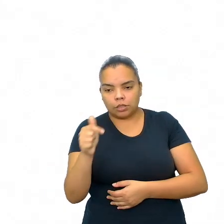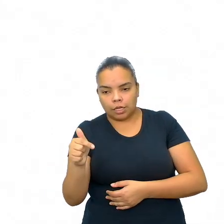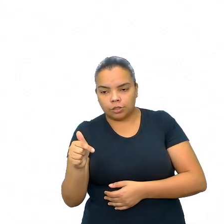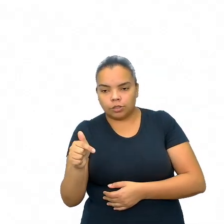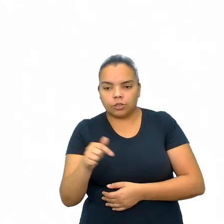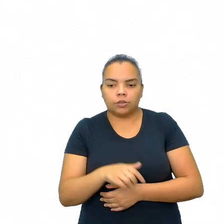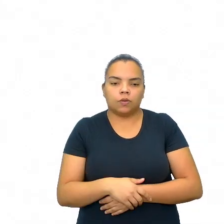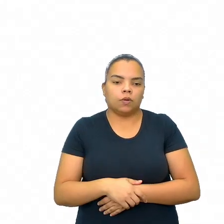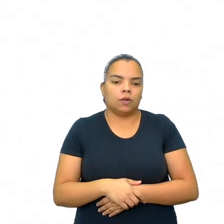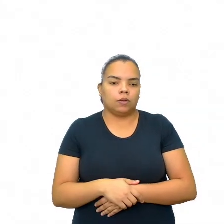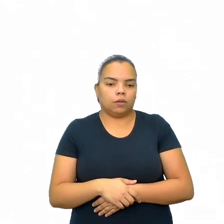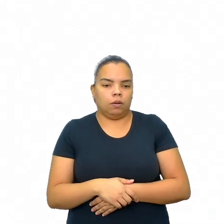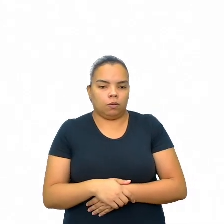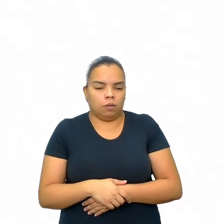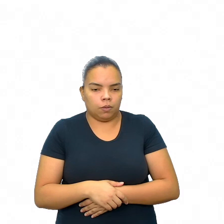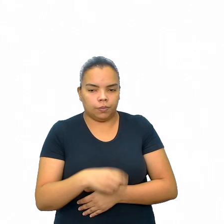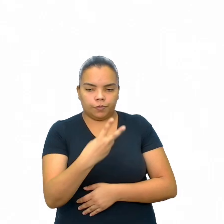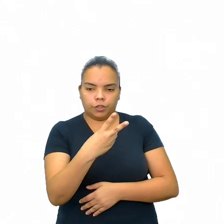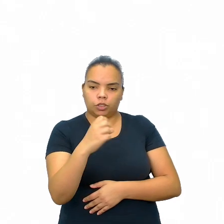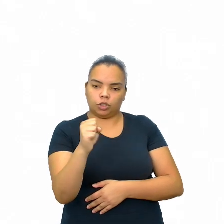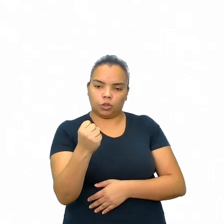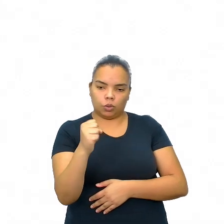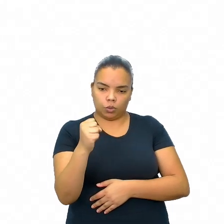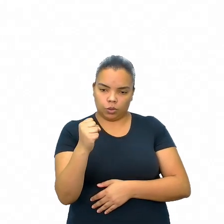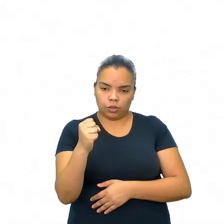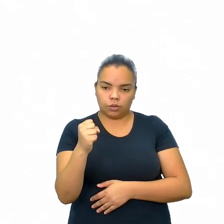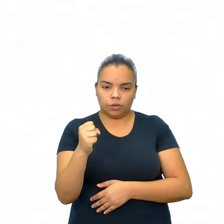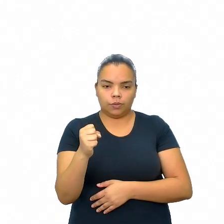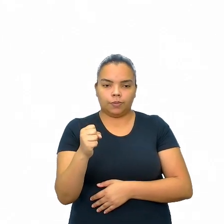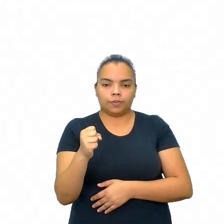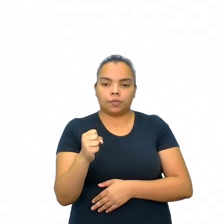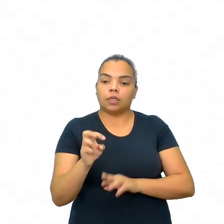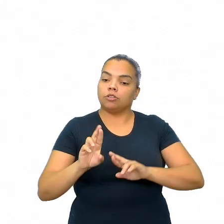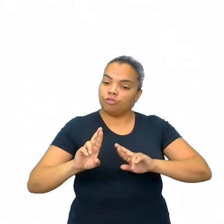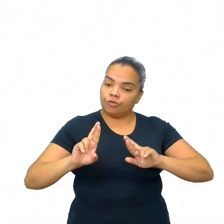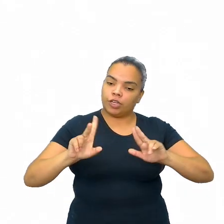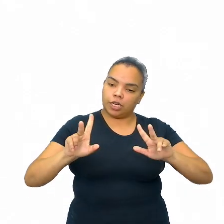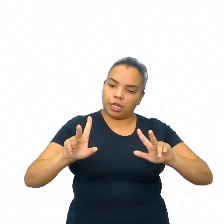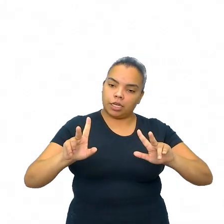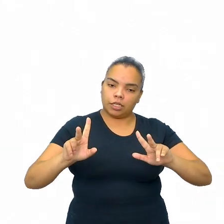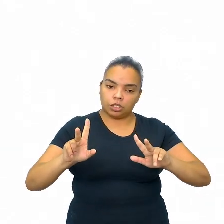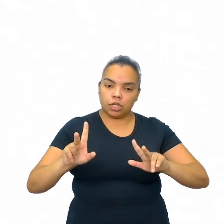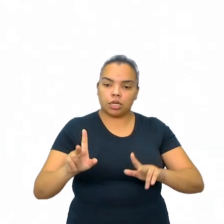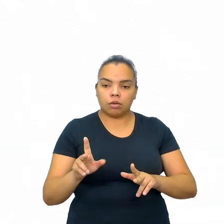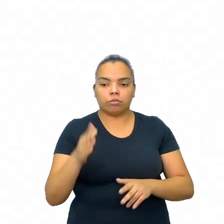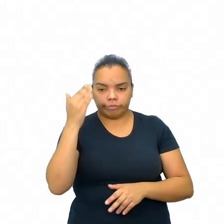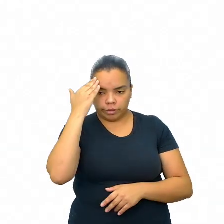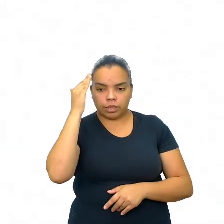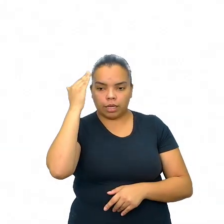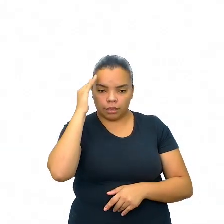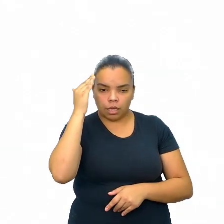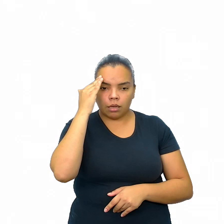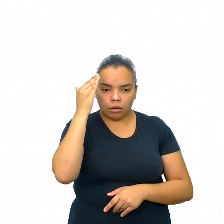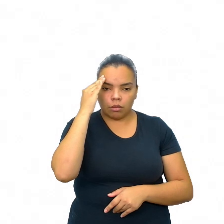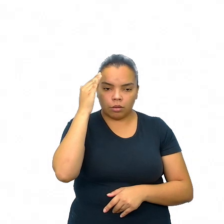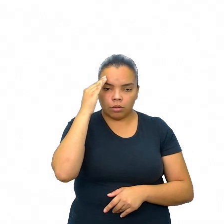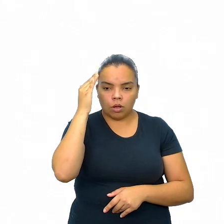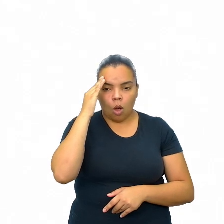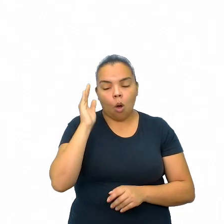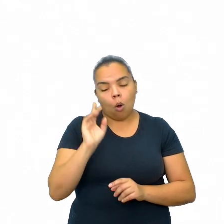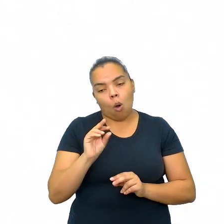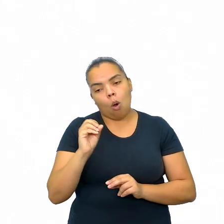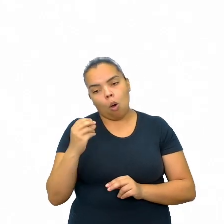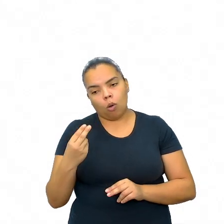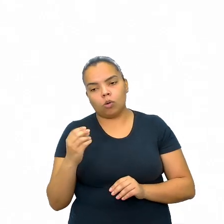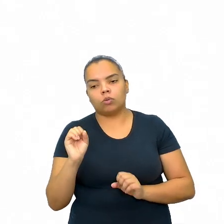3 algarismos. O 28 é um número com algarismos diferentes, e ele compreendeu, ou sabe de memória por conta